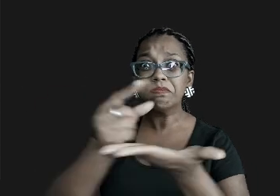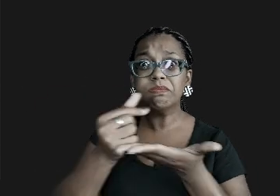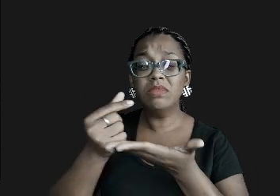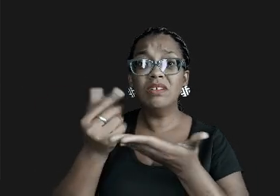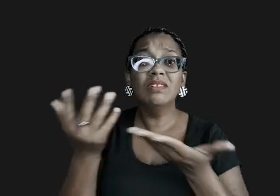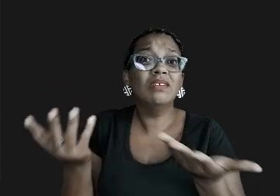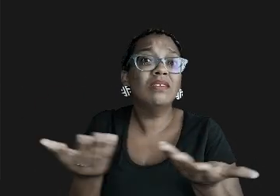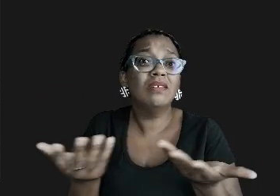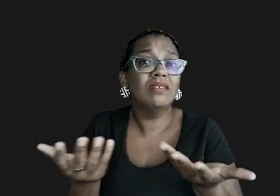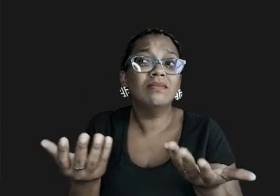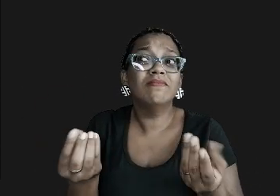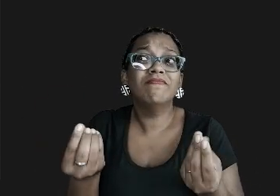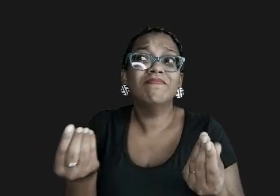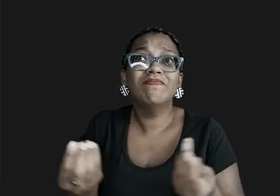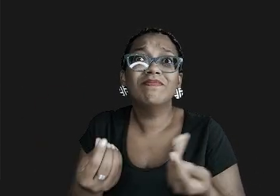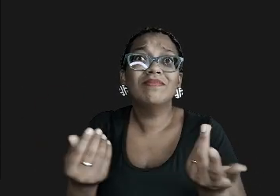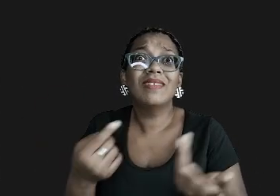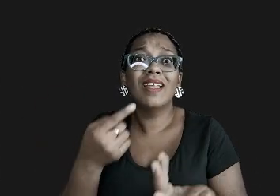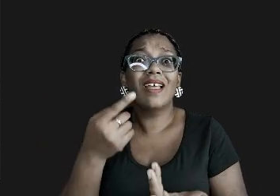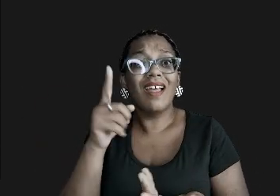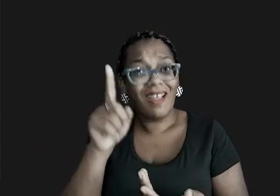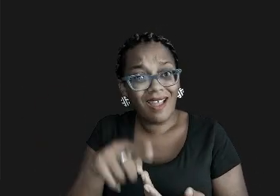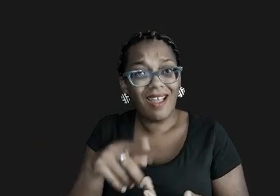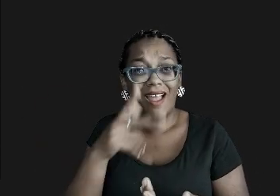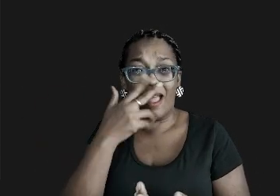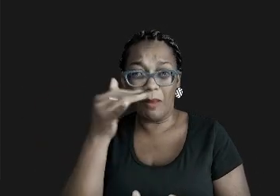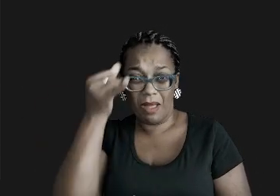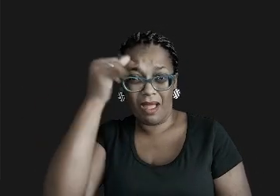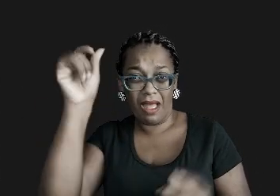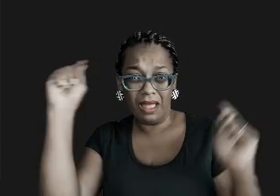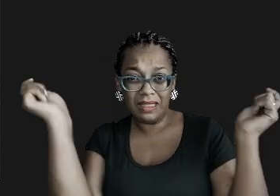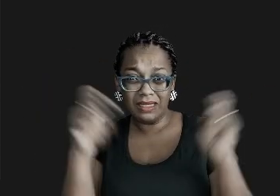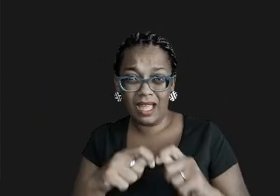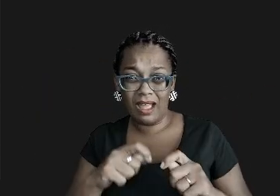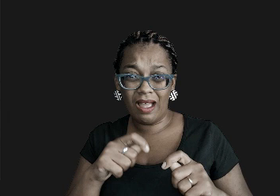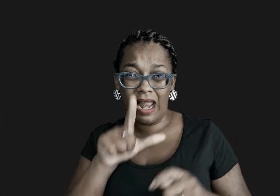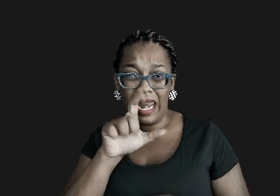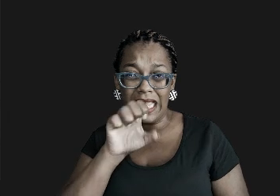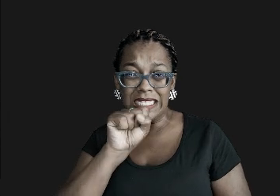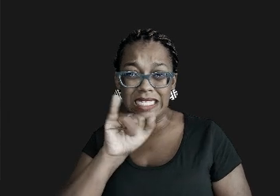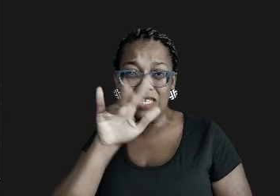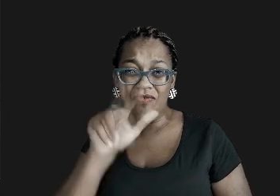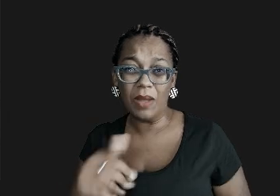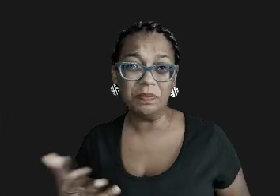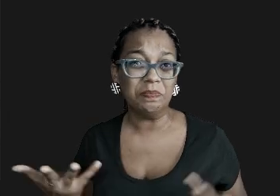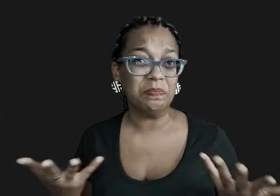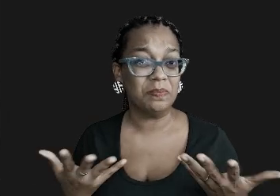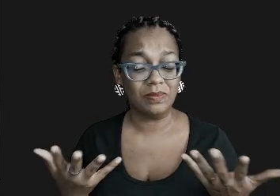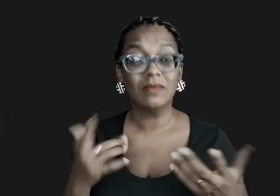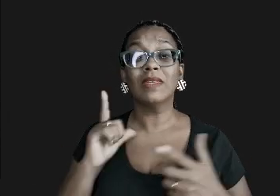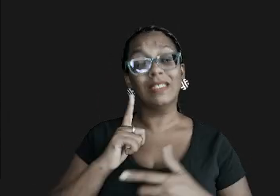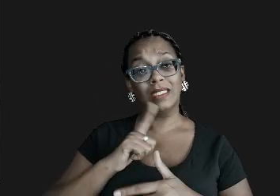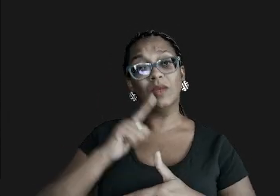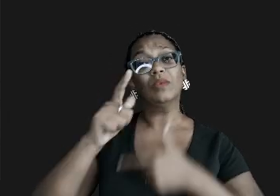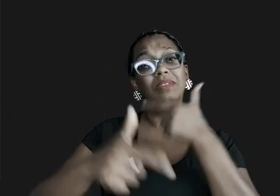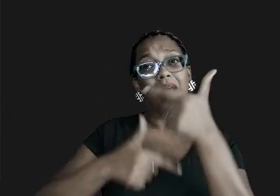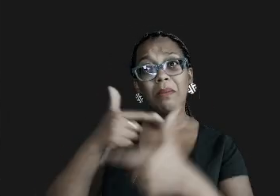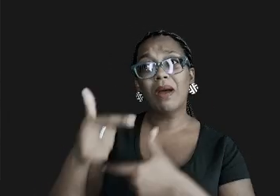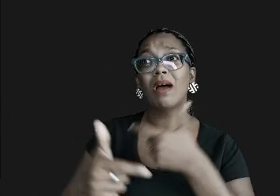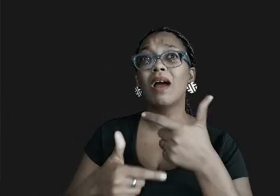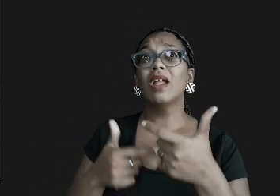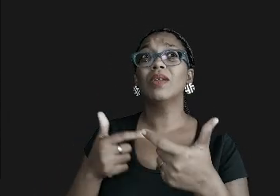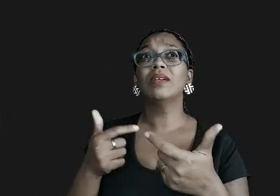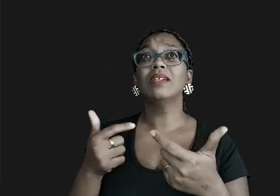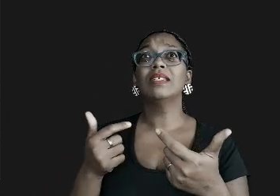no final das contas assim esse é o remédio adequado para uma conduta lesiva então assim tem um trabalho que